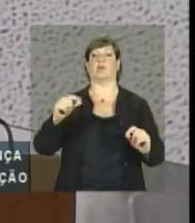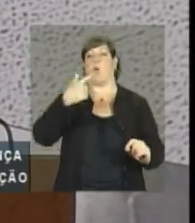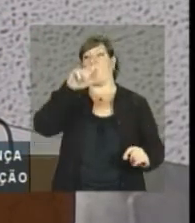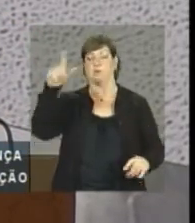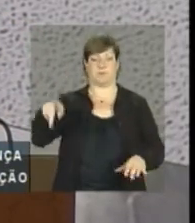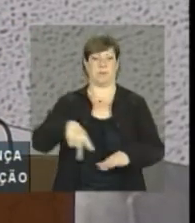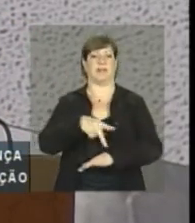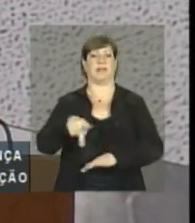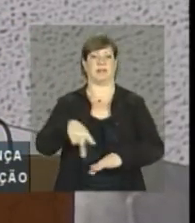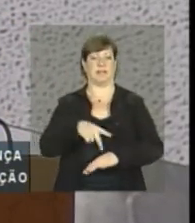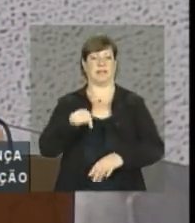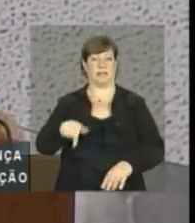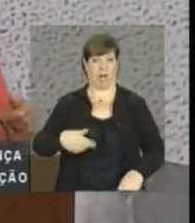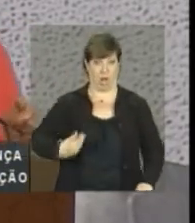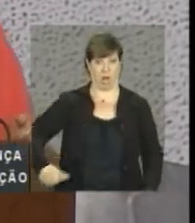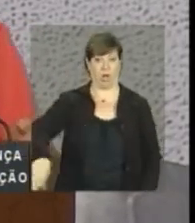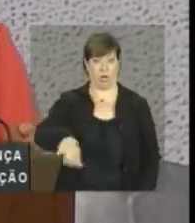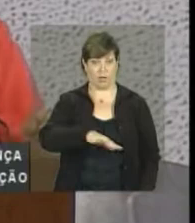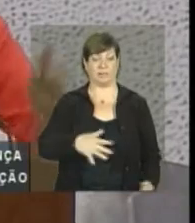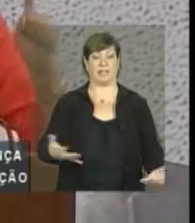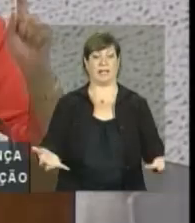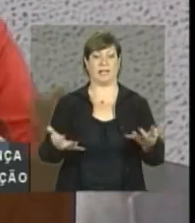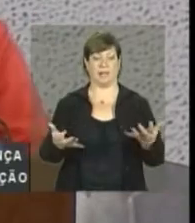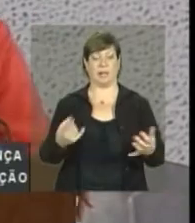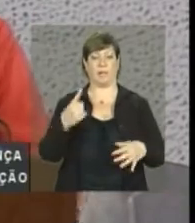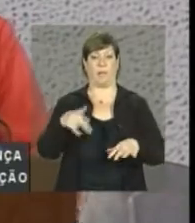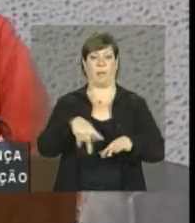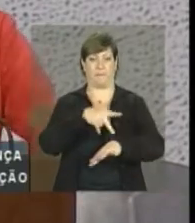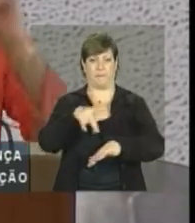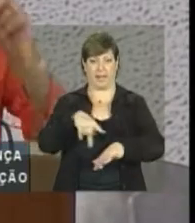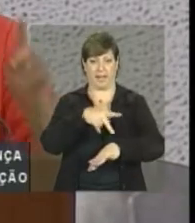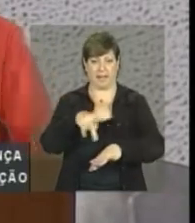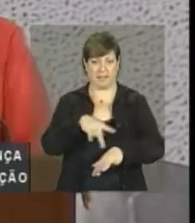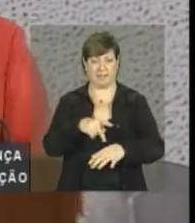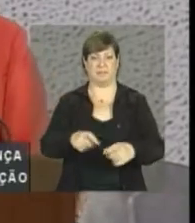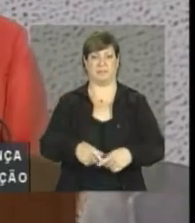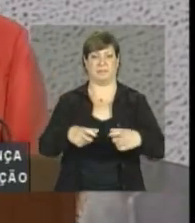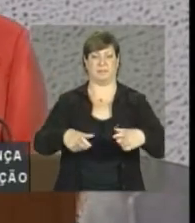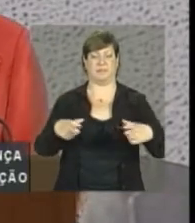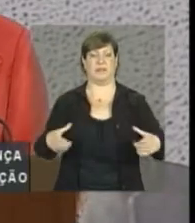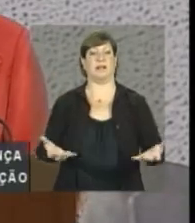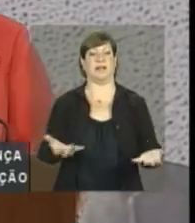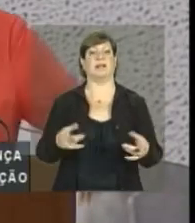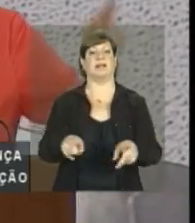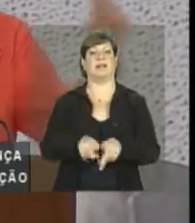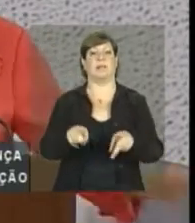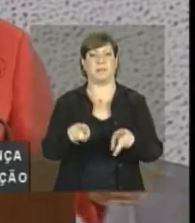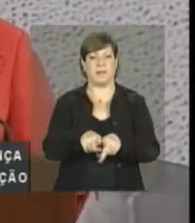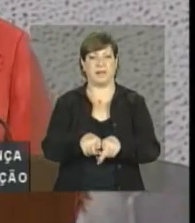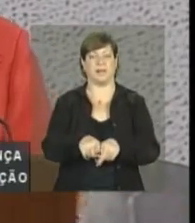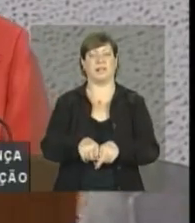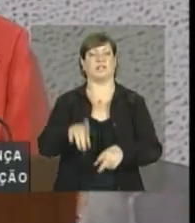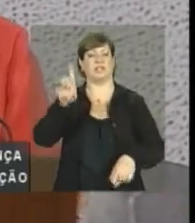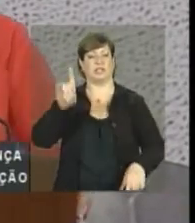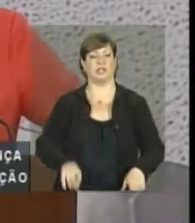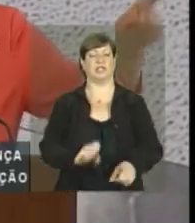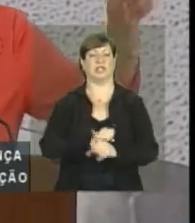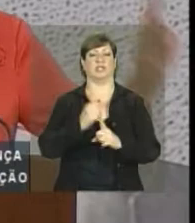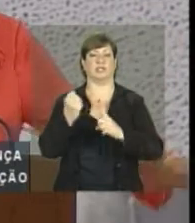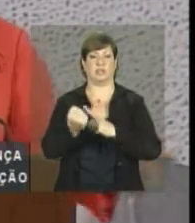países. Nós queremos um país crescendo, mas queremos também direitos